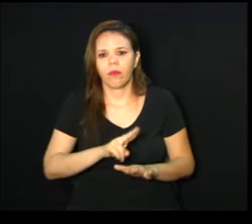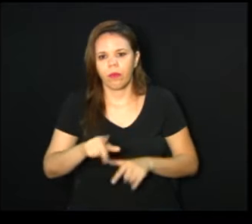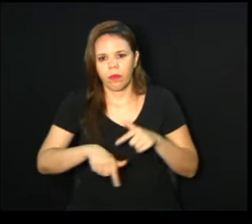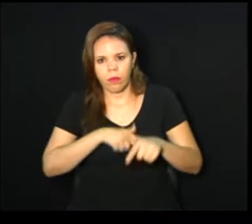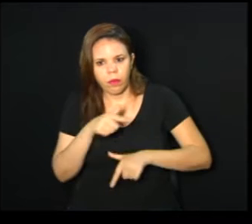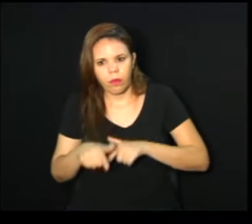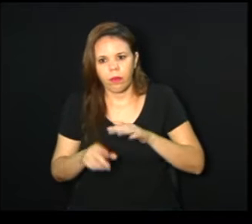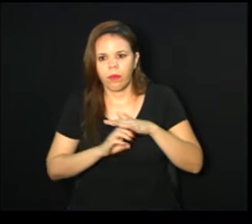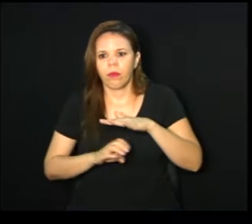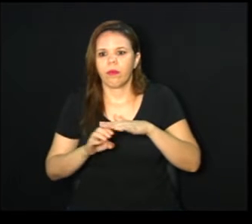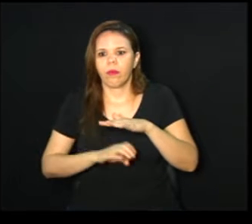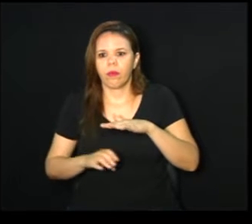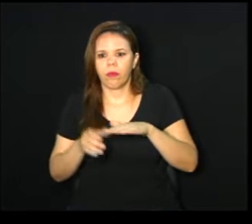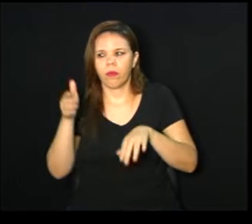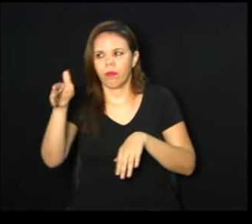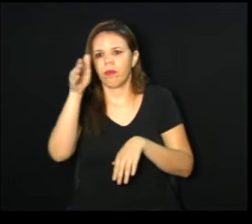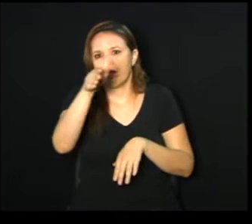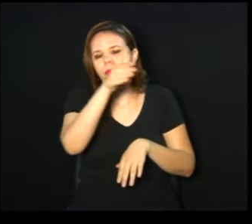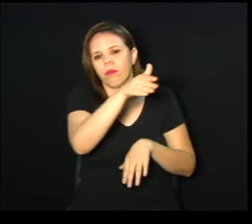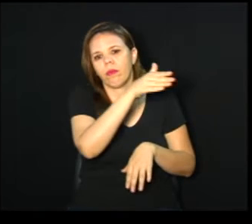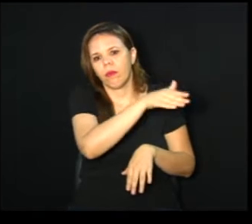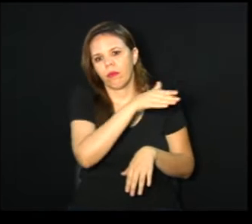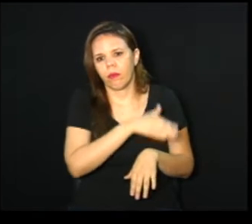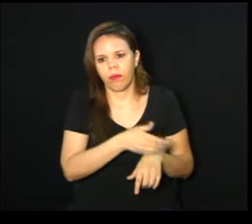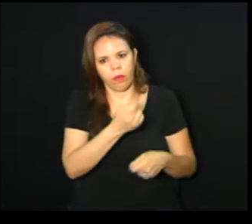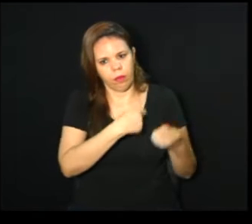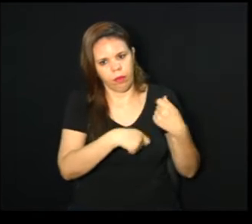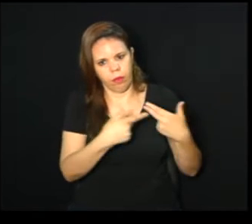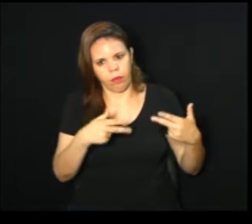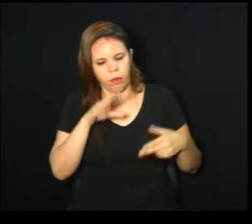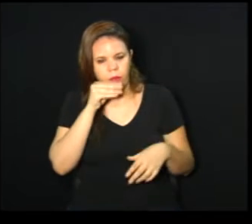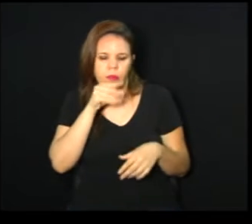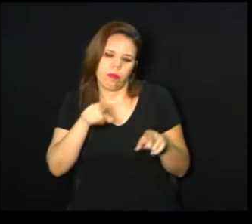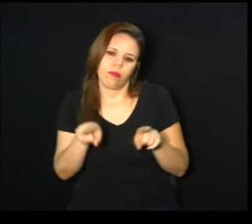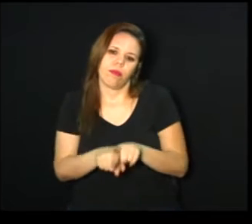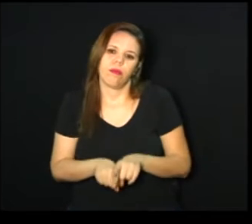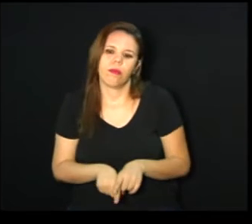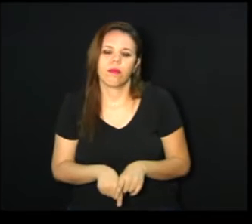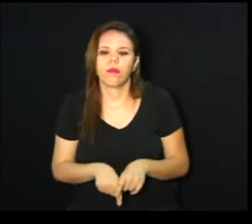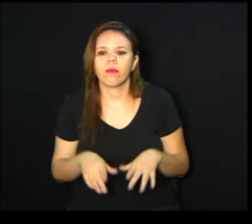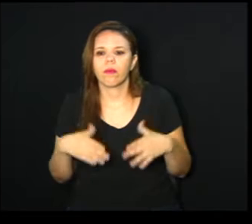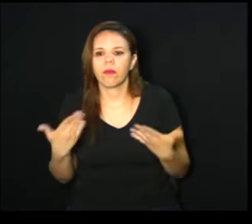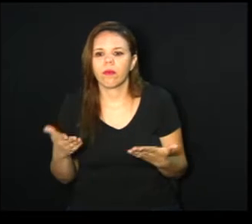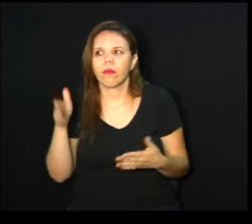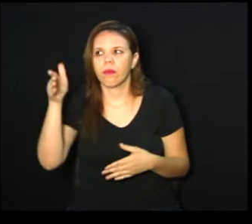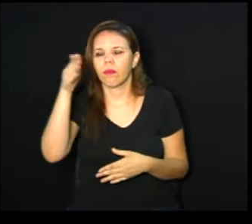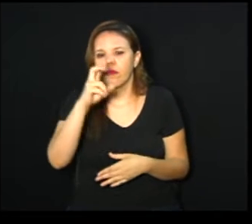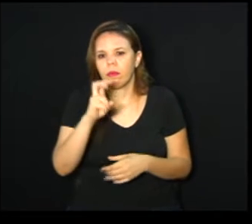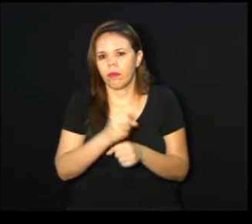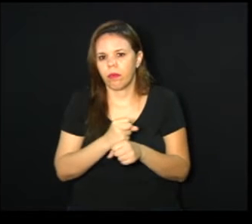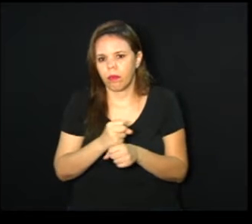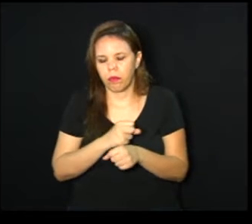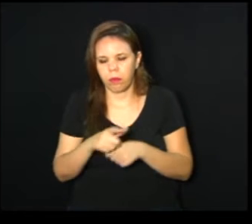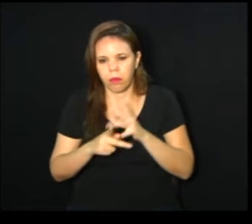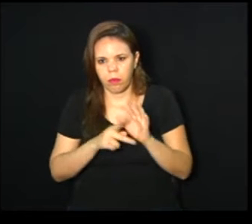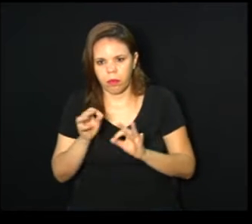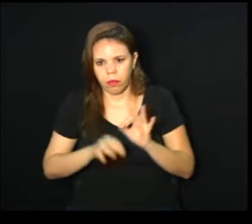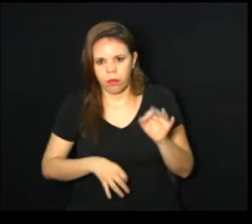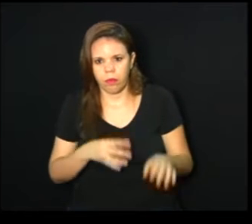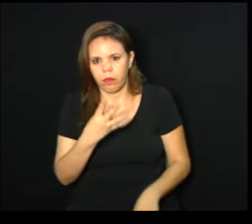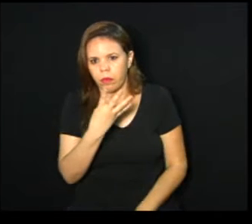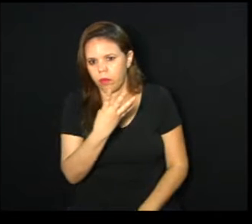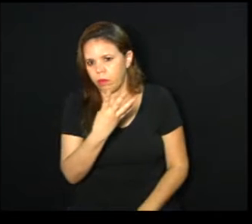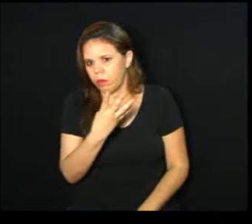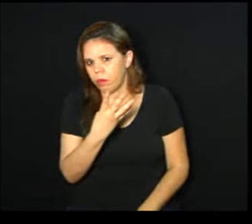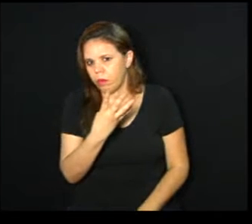veículos para executivos, o uso dos colaboradores também, os quais percorreram ao longo de 5 anos de projeto 434